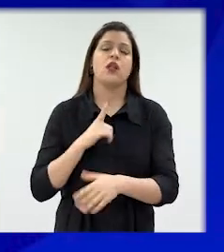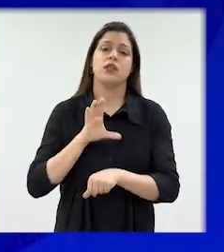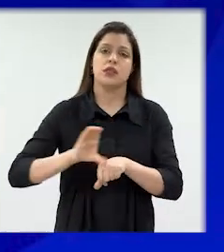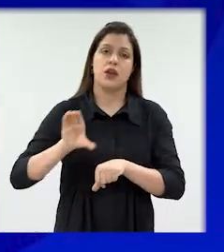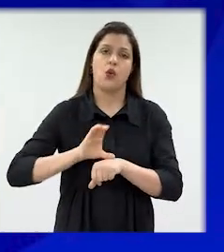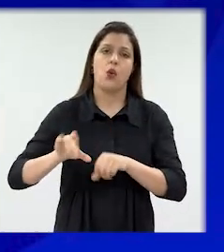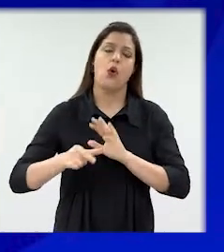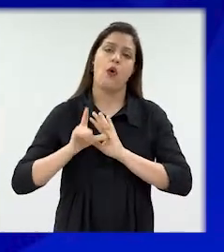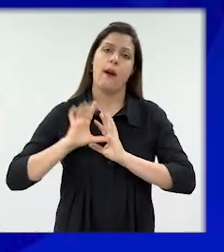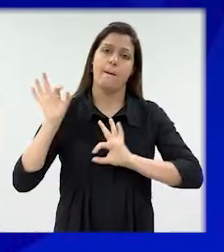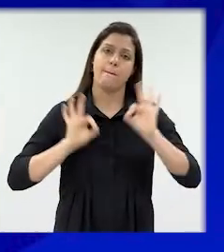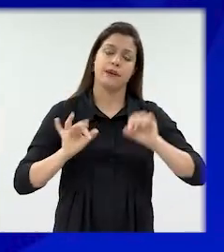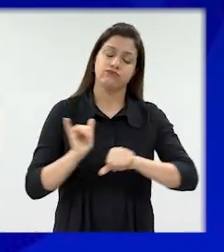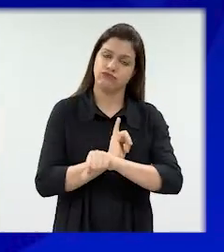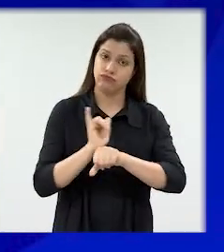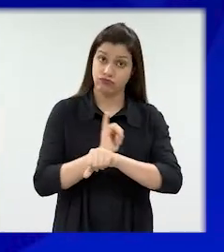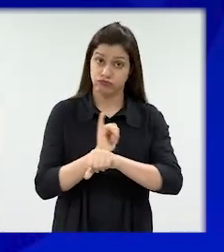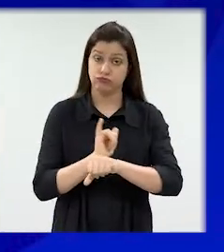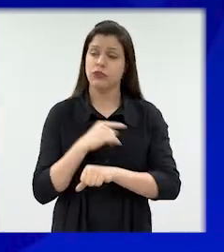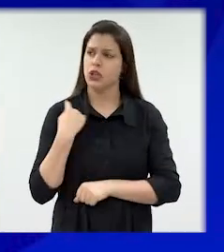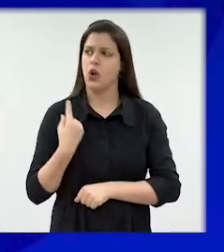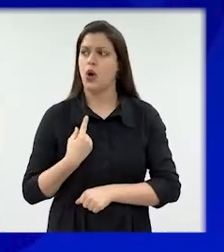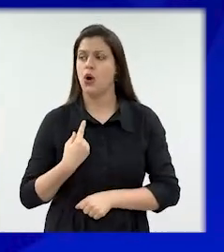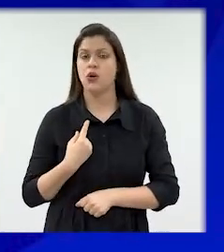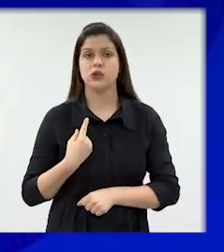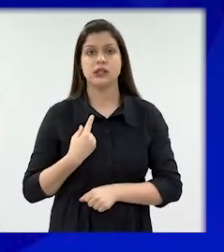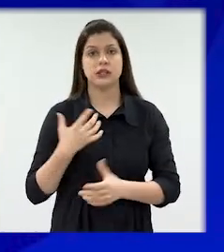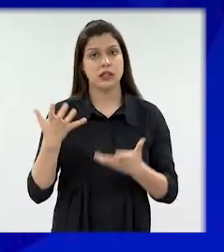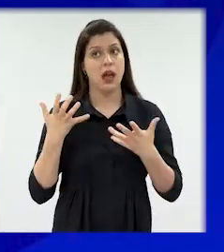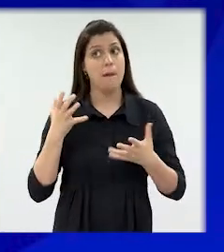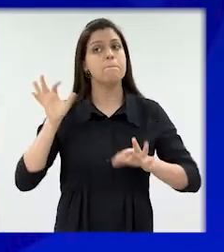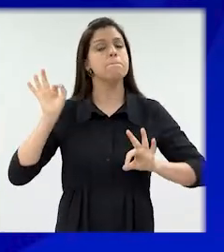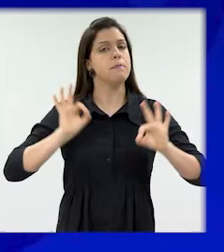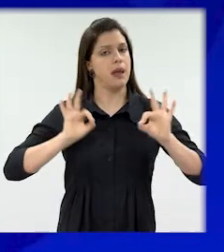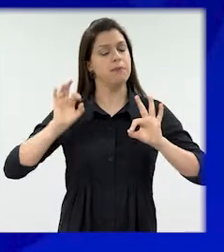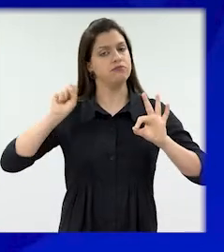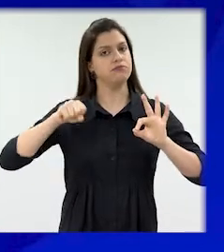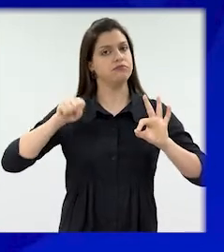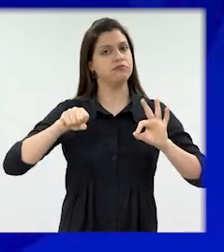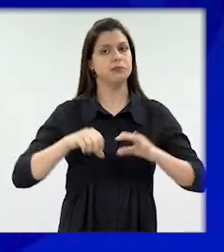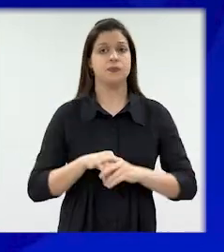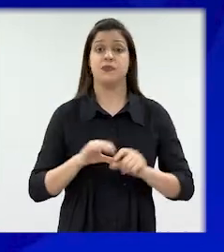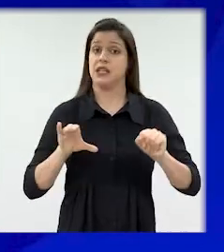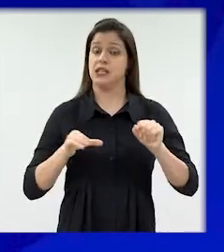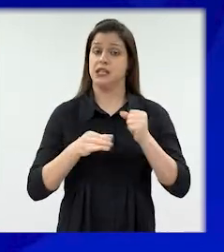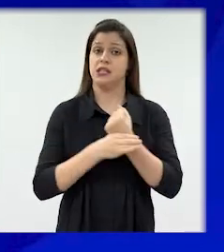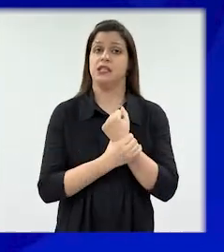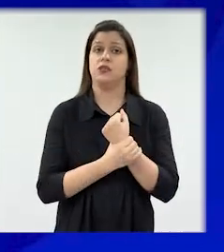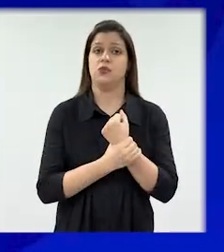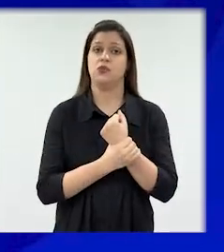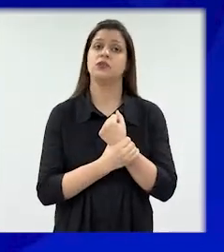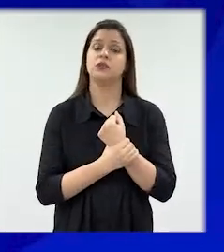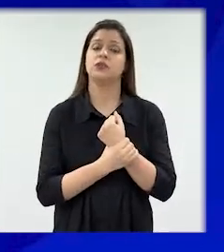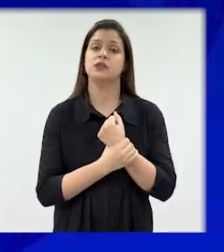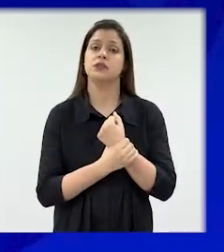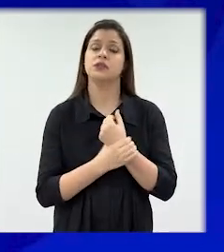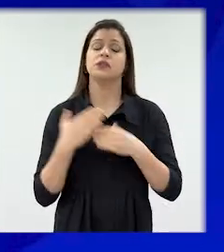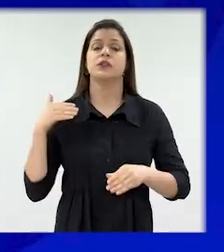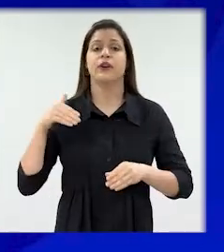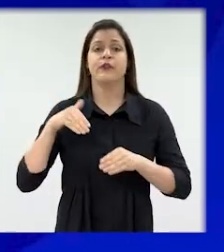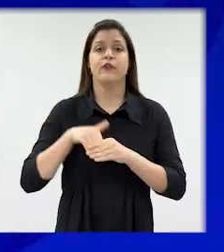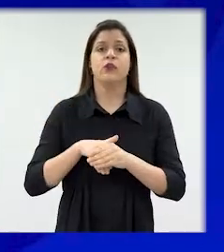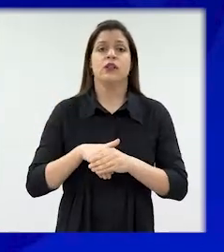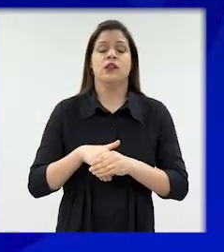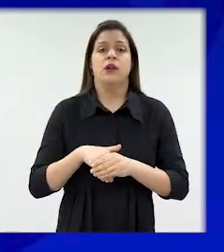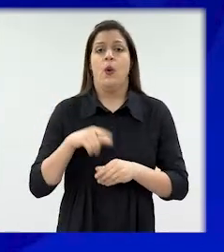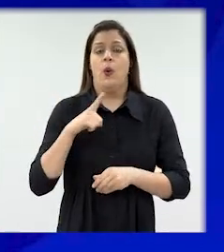cursos de preparação. Quer dizer, estamos procurando nos preparar para a segurança do processo eleitoral.